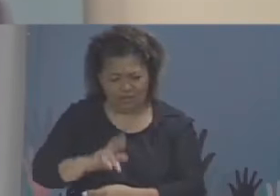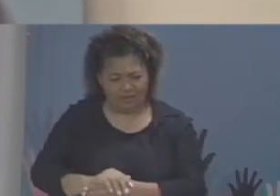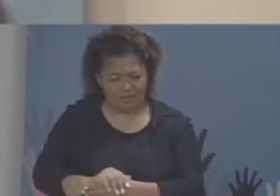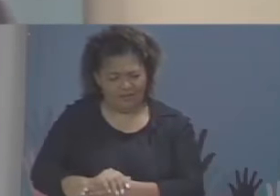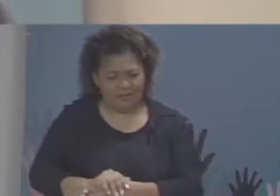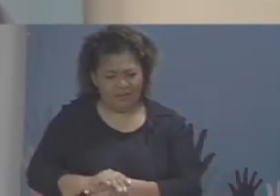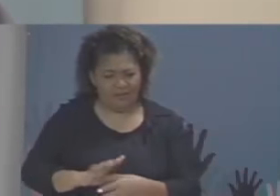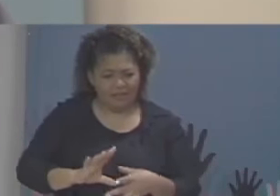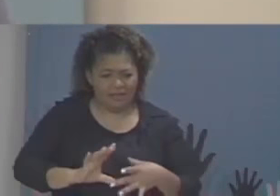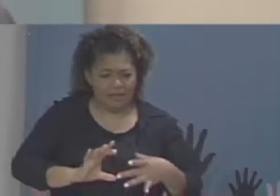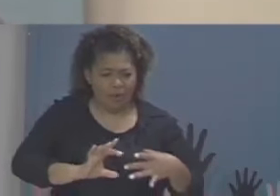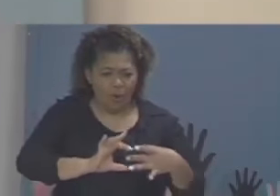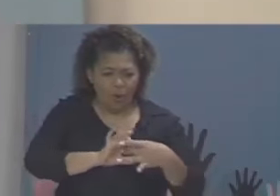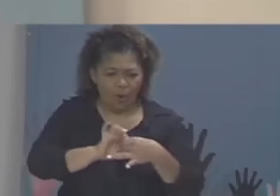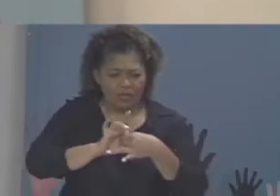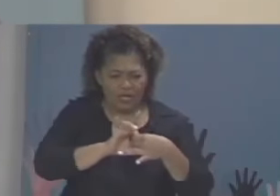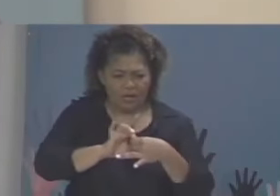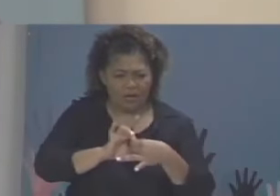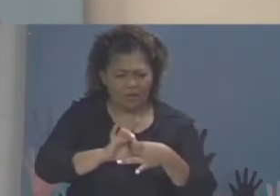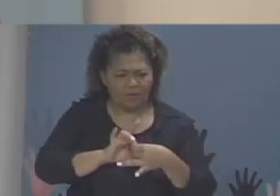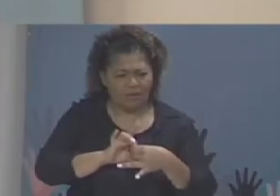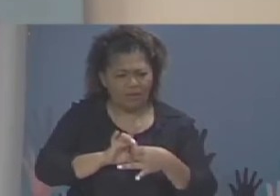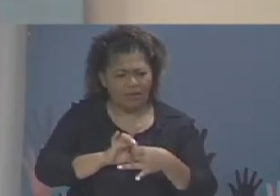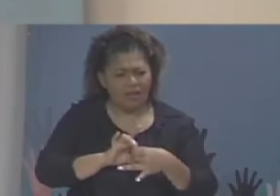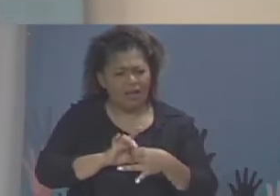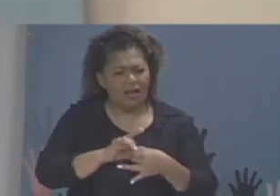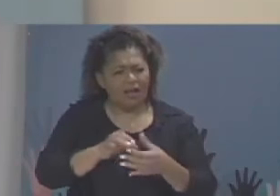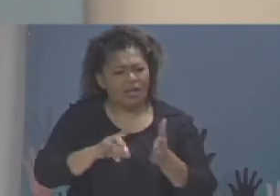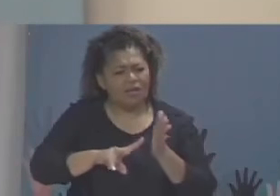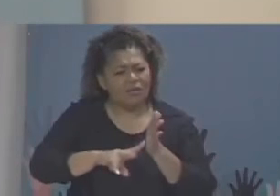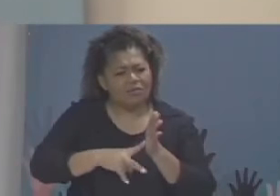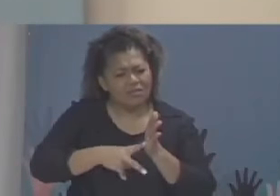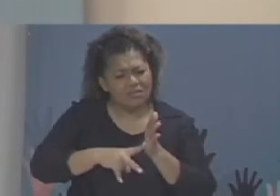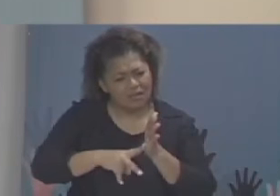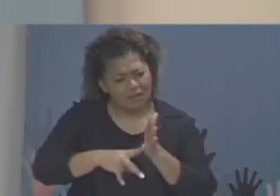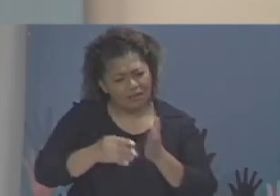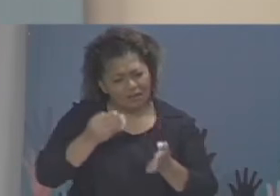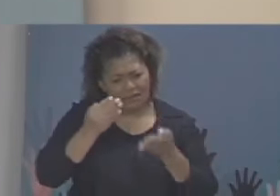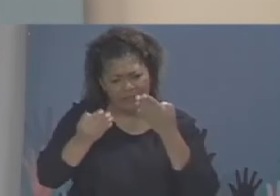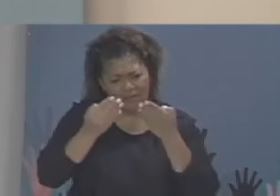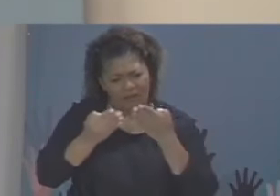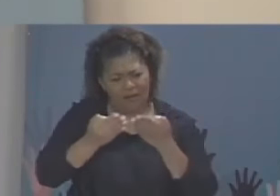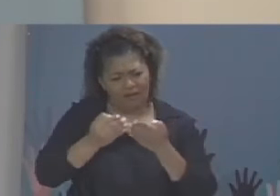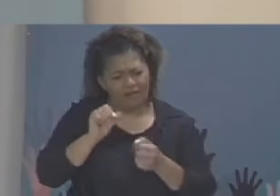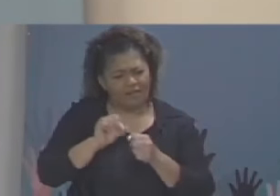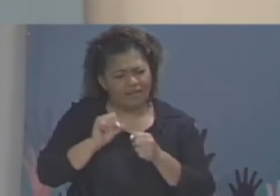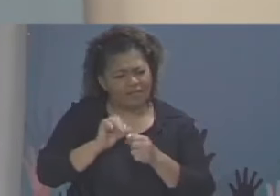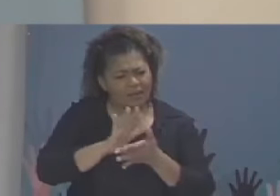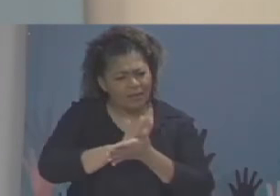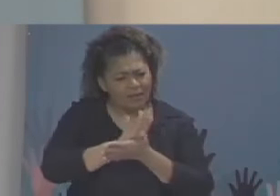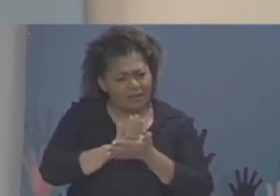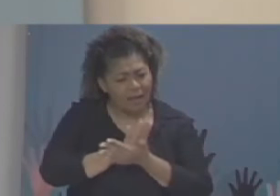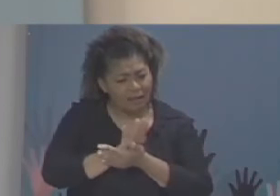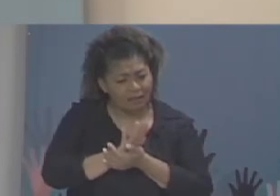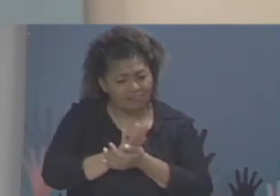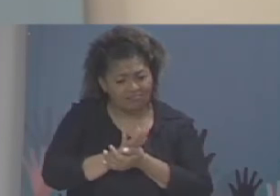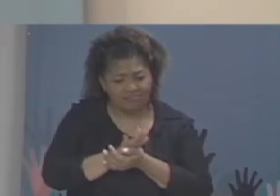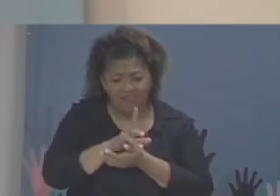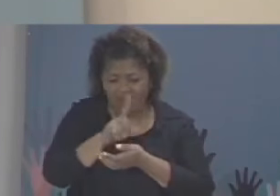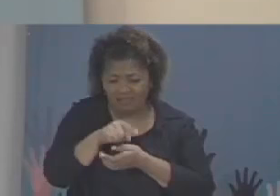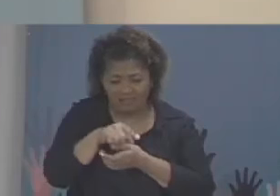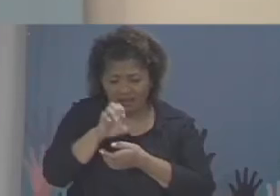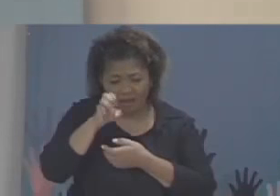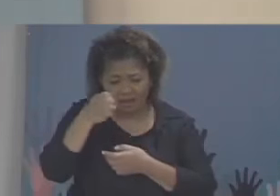associações espúrias, e vocês não fazem absolutamente nada. Vocês não fazem absolutamente nada. Ser gay ou não ser gay